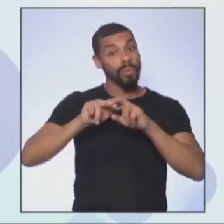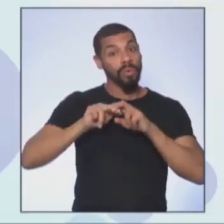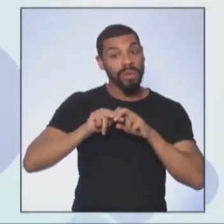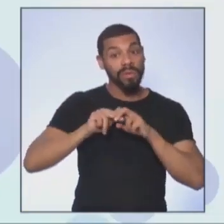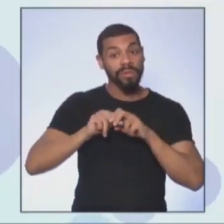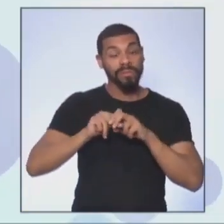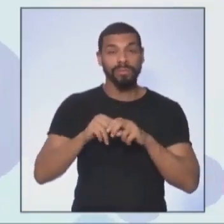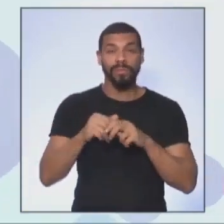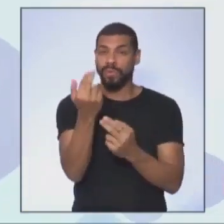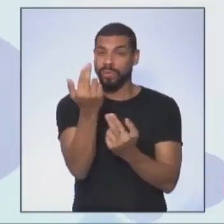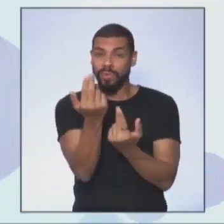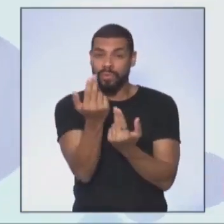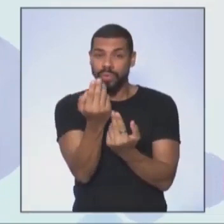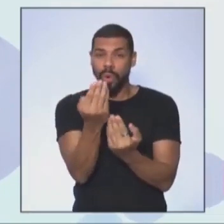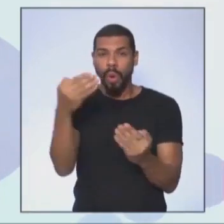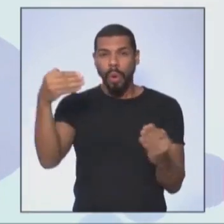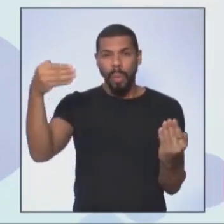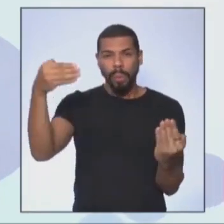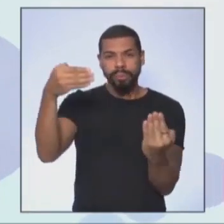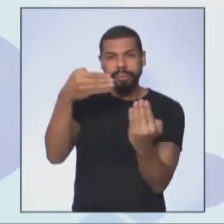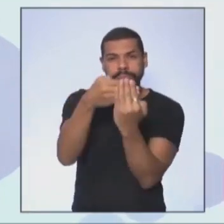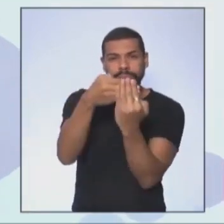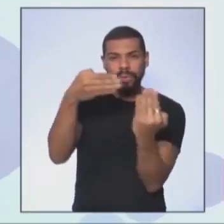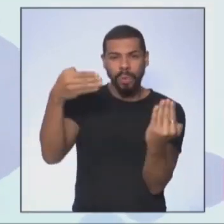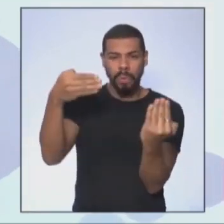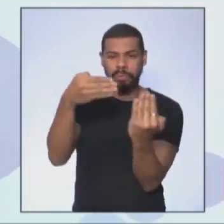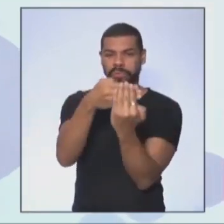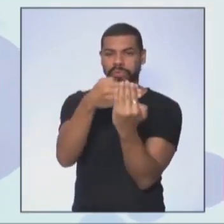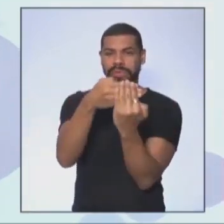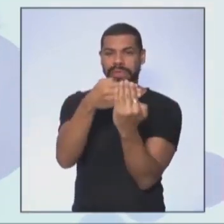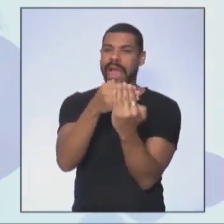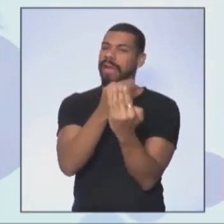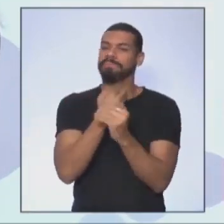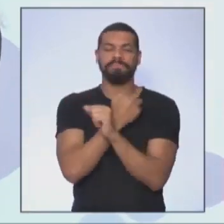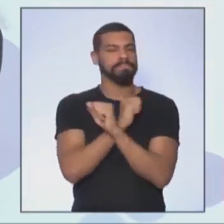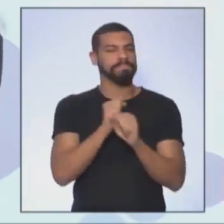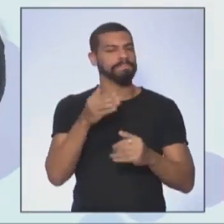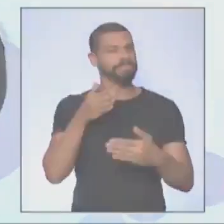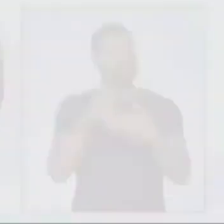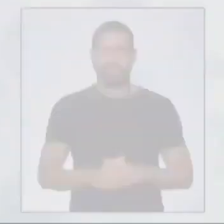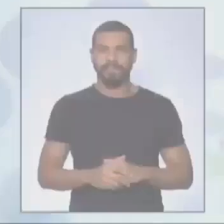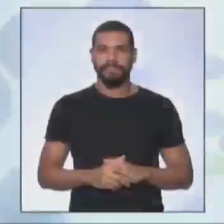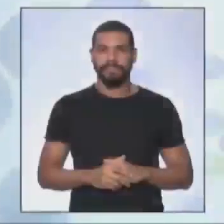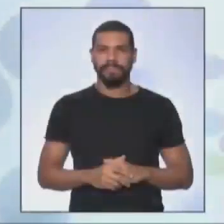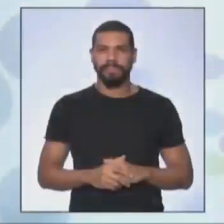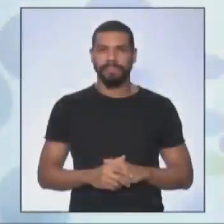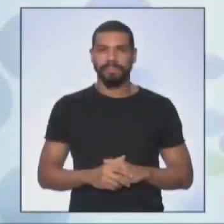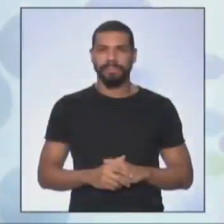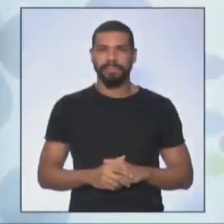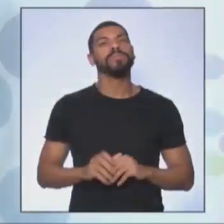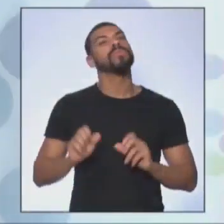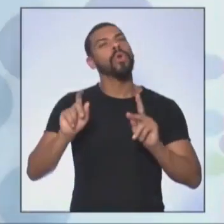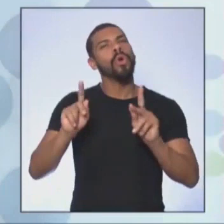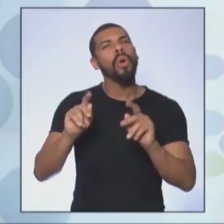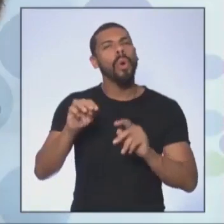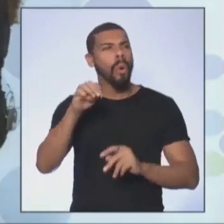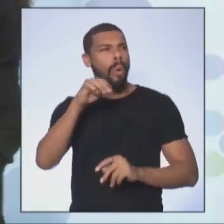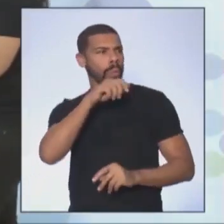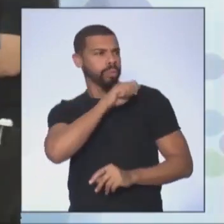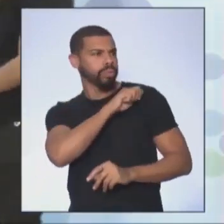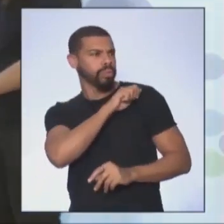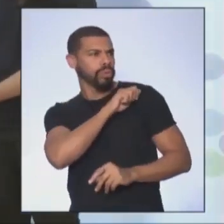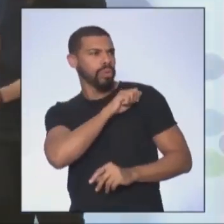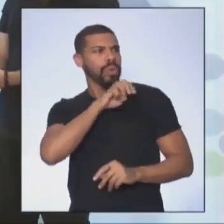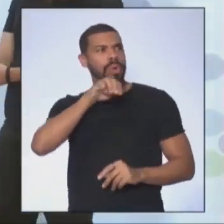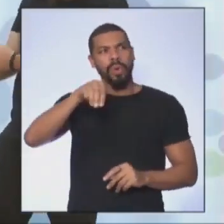os dois estão no mesmo sentido, passa a luz. Quando vira, não passa. Beleza, o Marcos perguntou qual tipo de